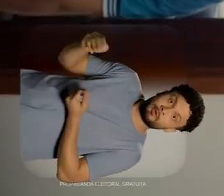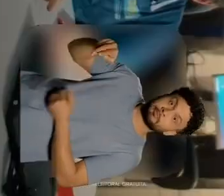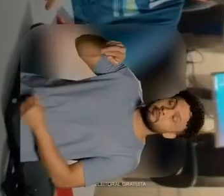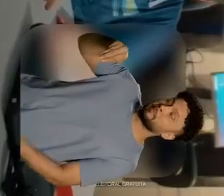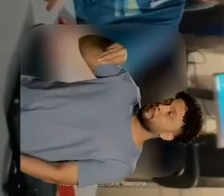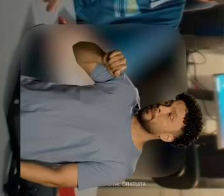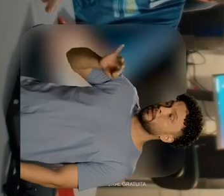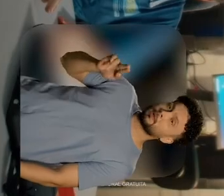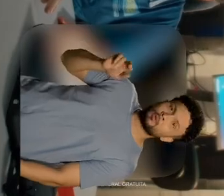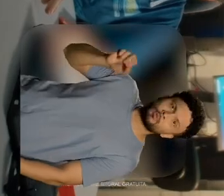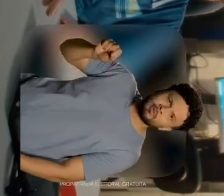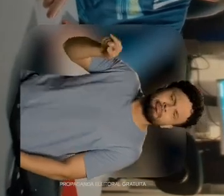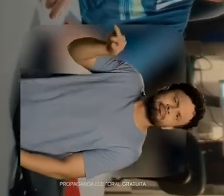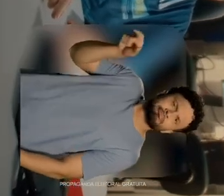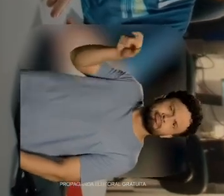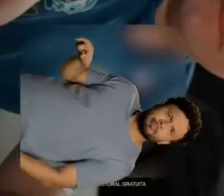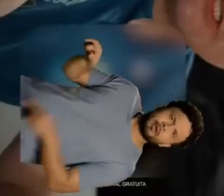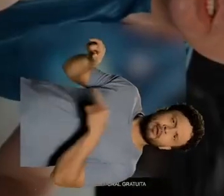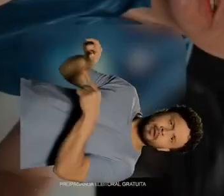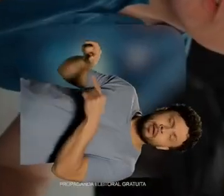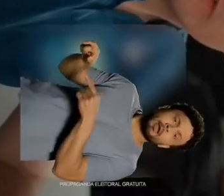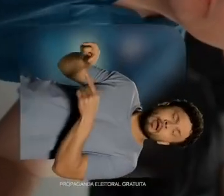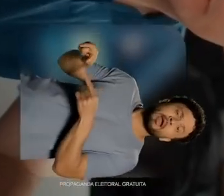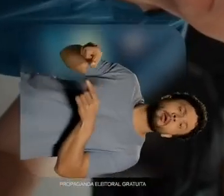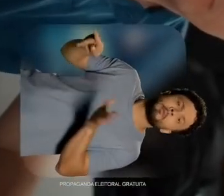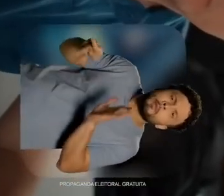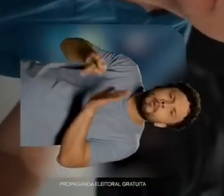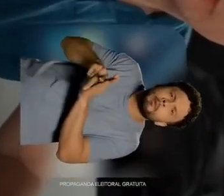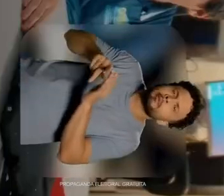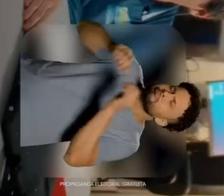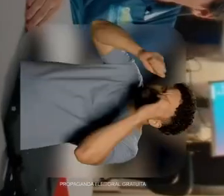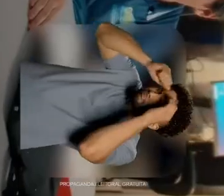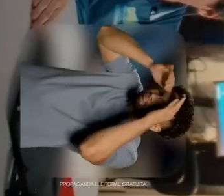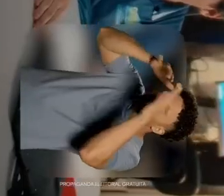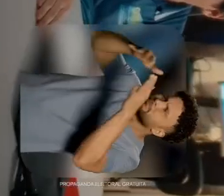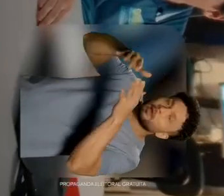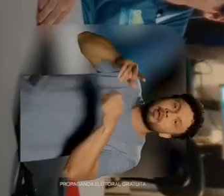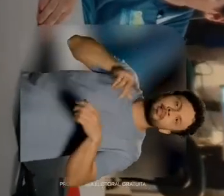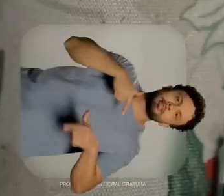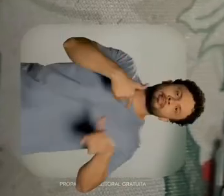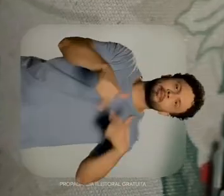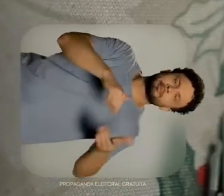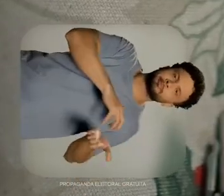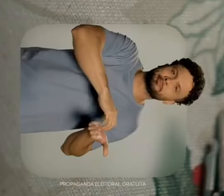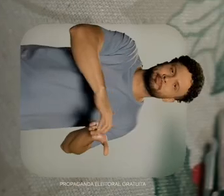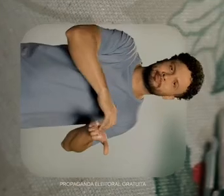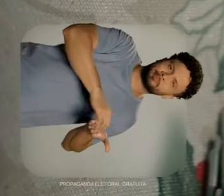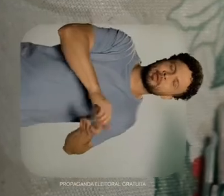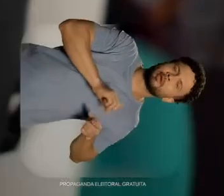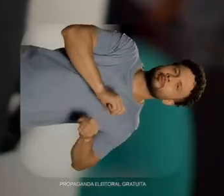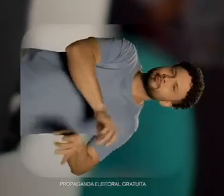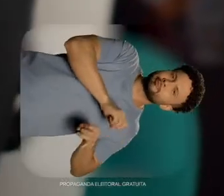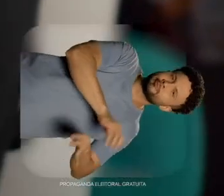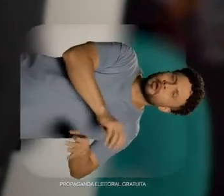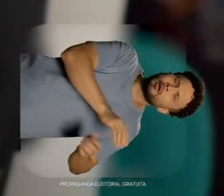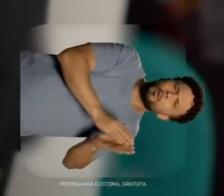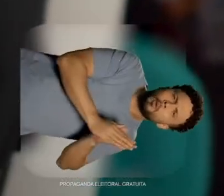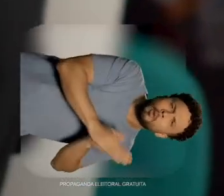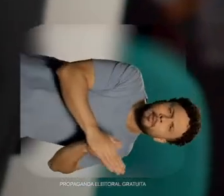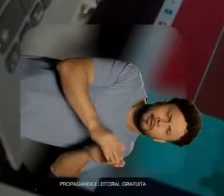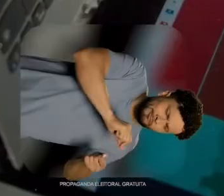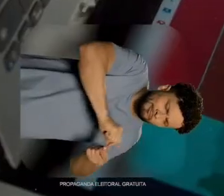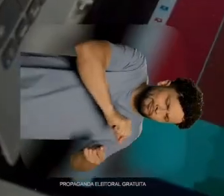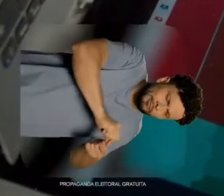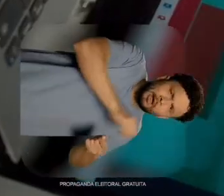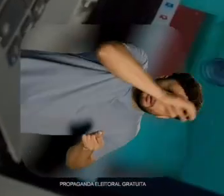outro exemplo do acolhimento da gestão Davi. Autista, ele trabalha na Secretaria Municipal de Educação, criando objetos de